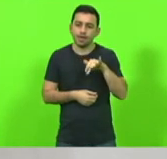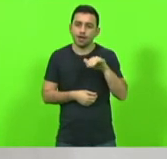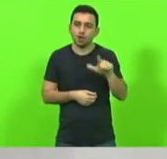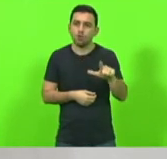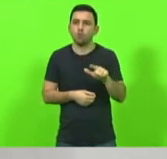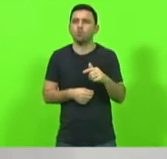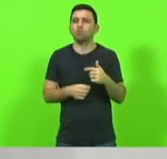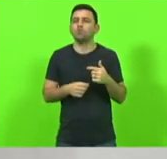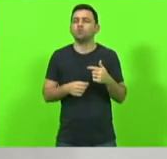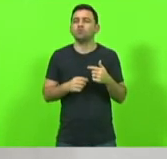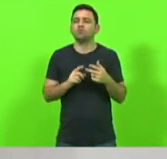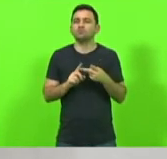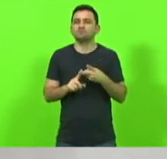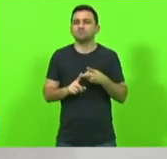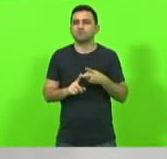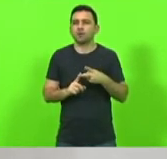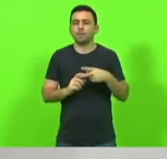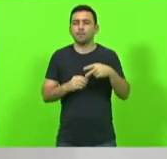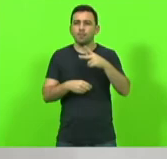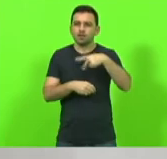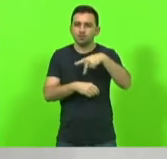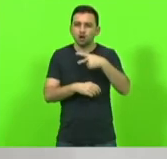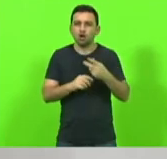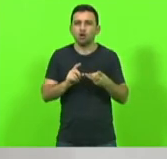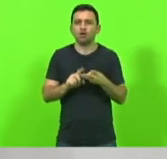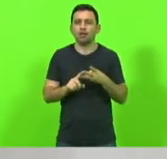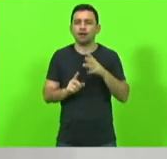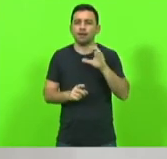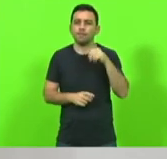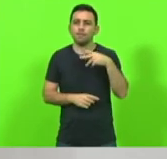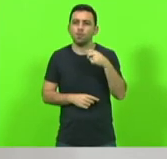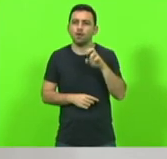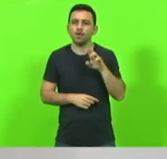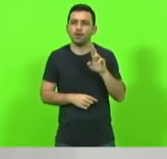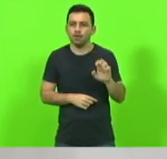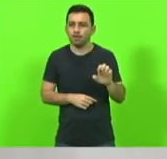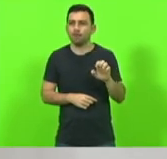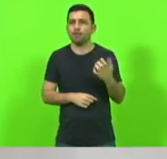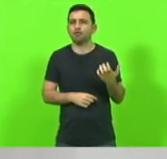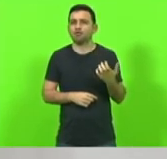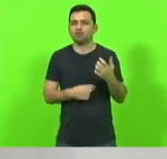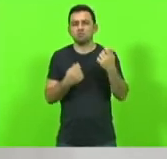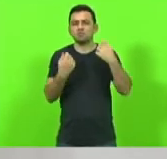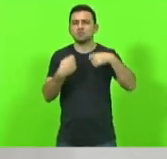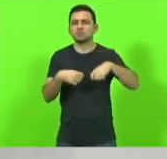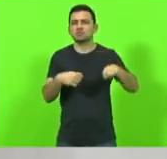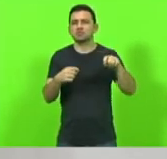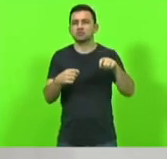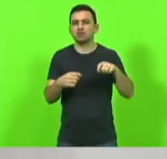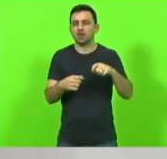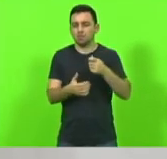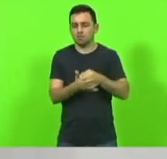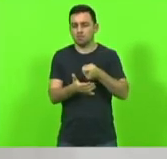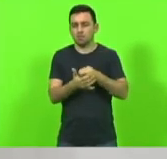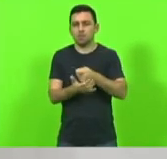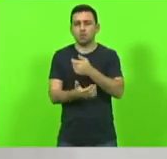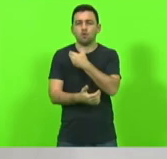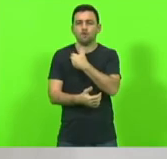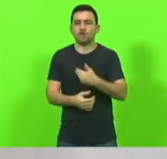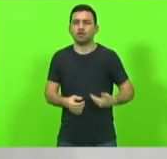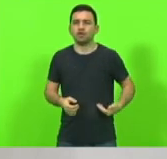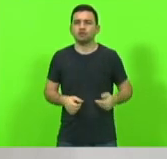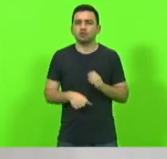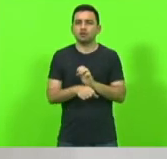Romelândia, Palmasola, Campoirê. Isso não precisa, isso é dever do Estado. O Estado